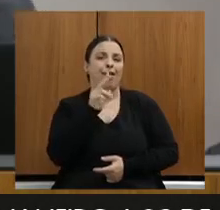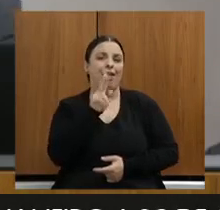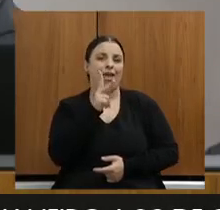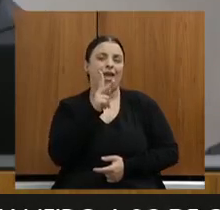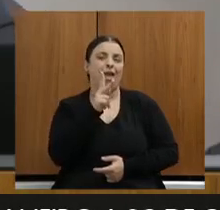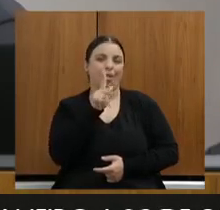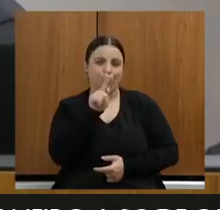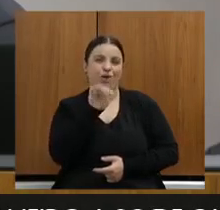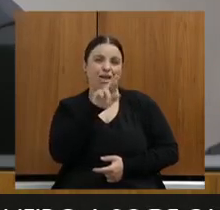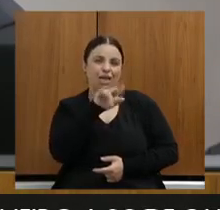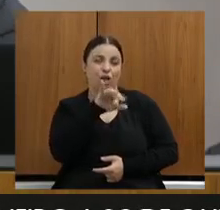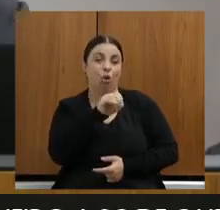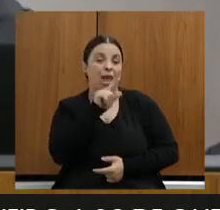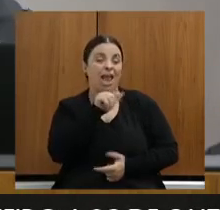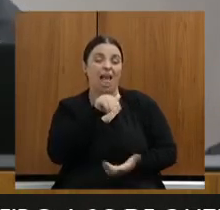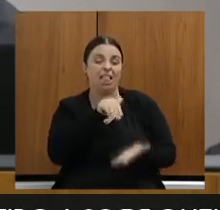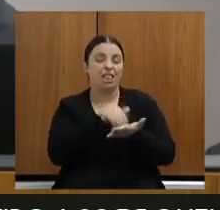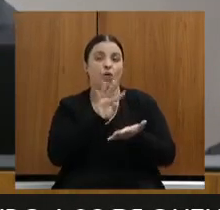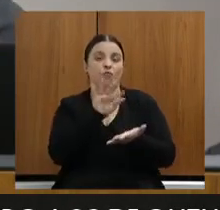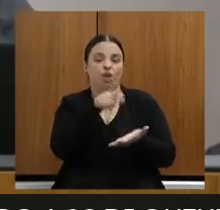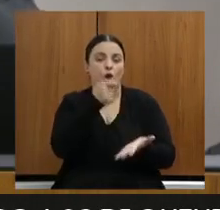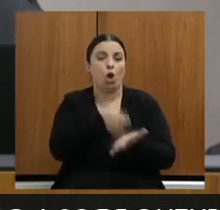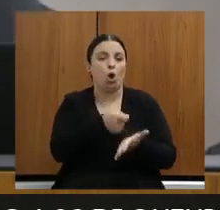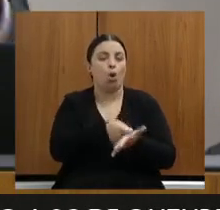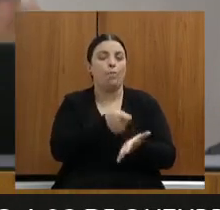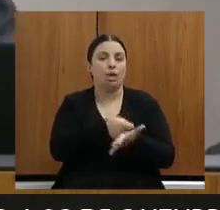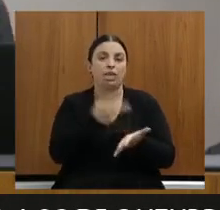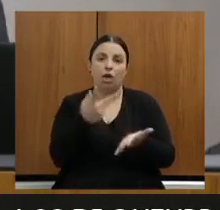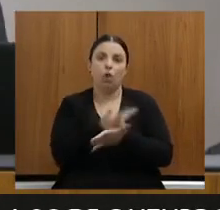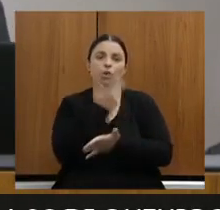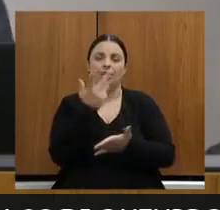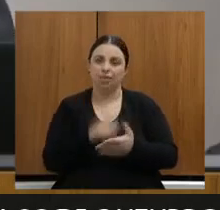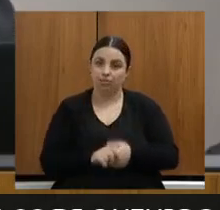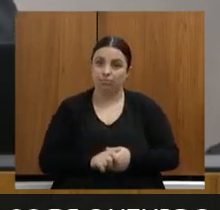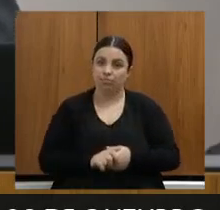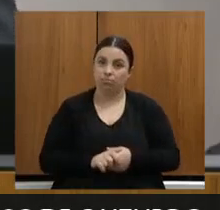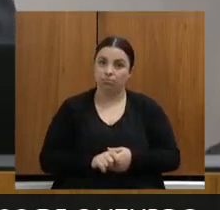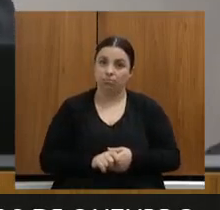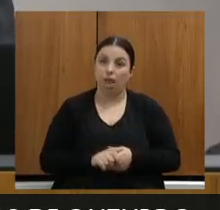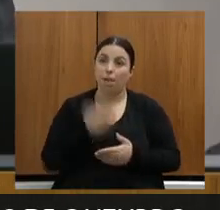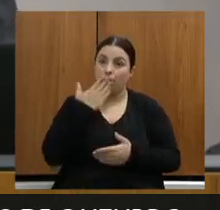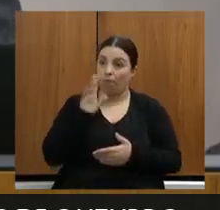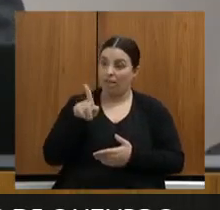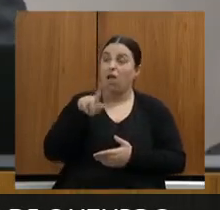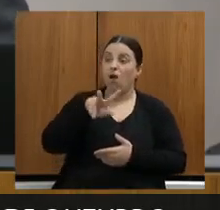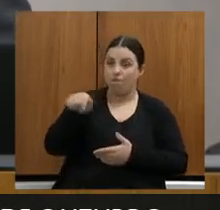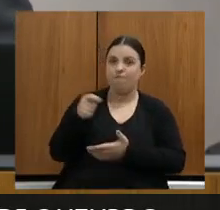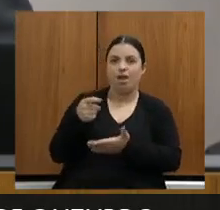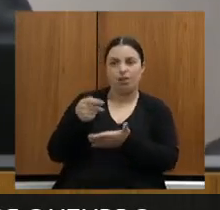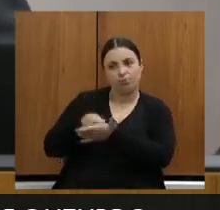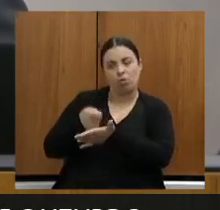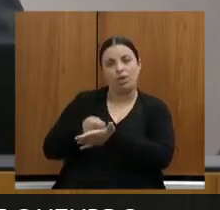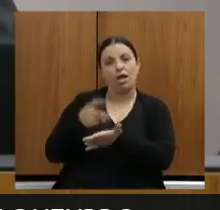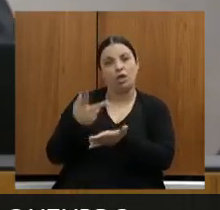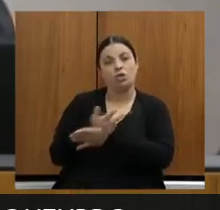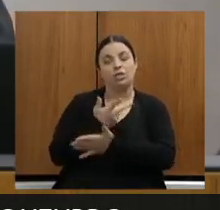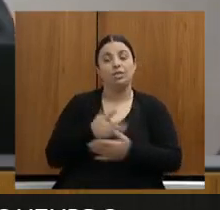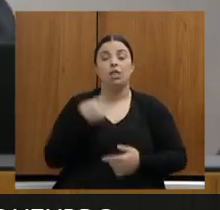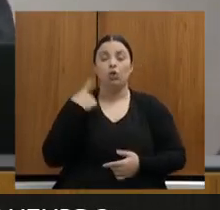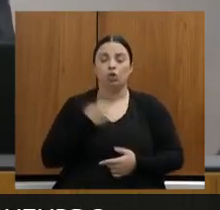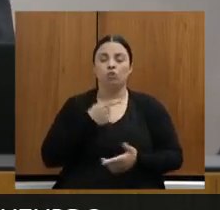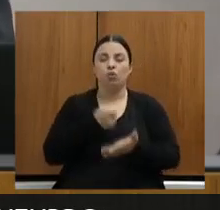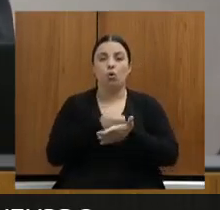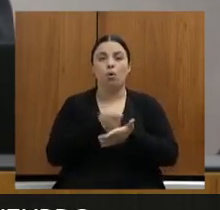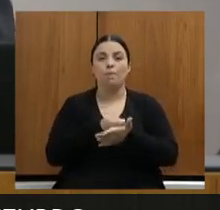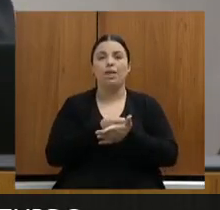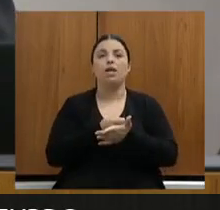até o final cobrando essa situação tô nós precisamos melhorar a condição a produção de querer e a liberdade para